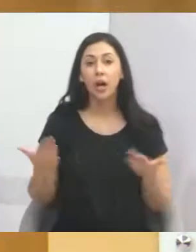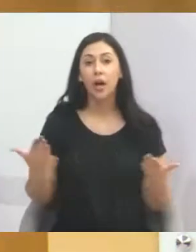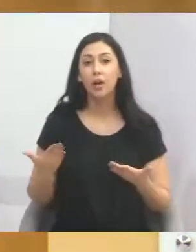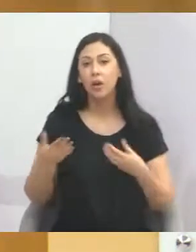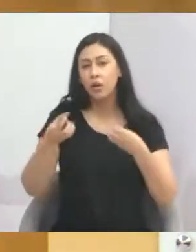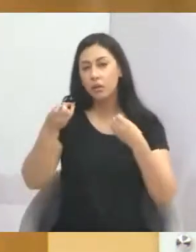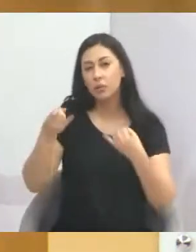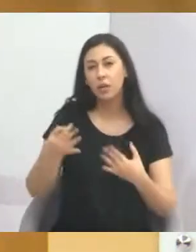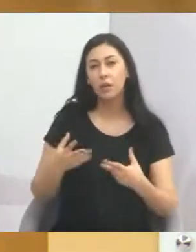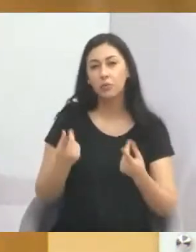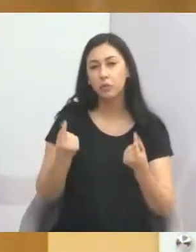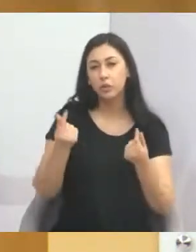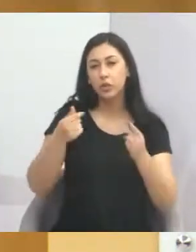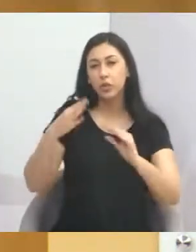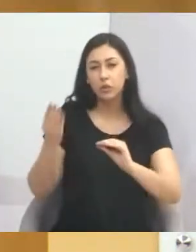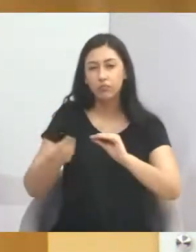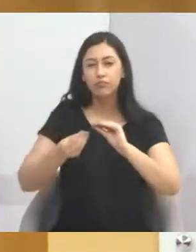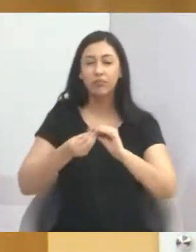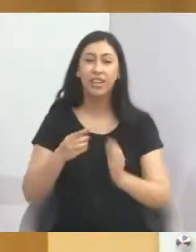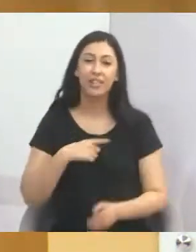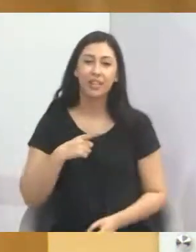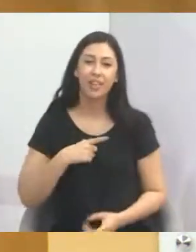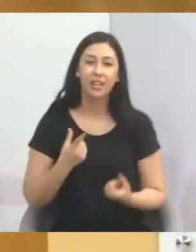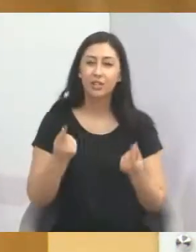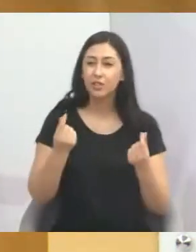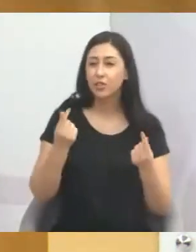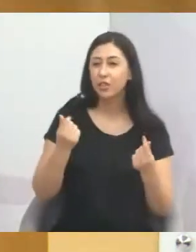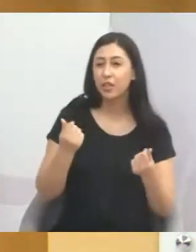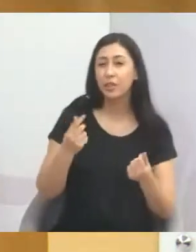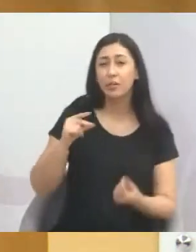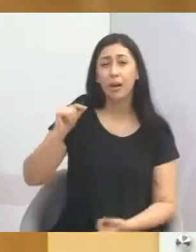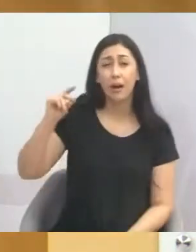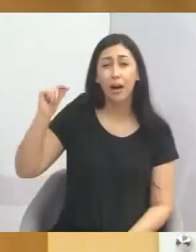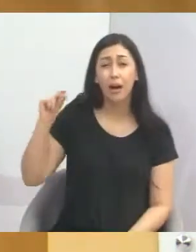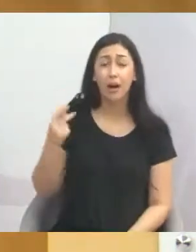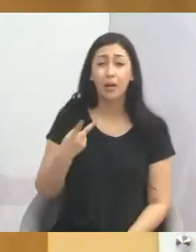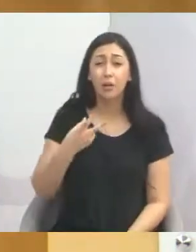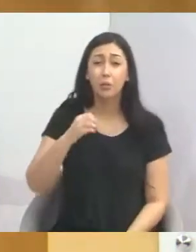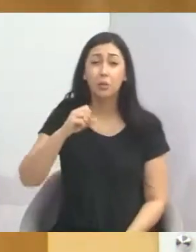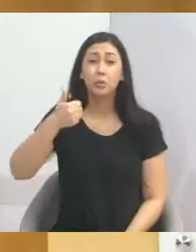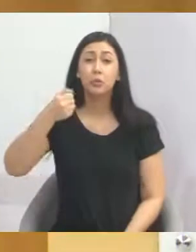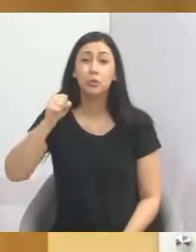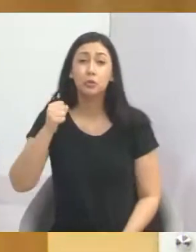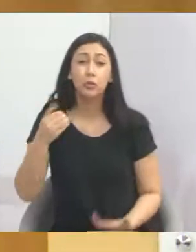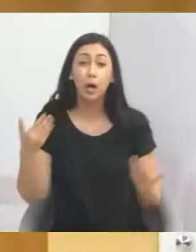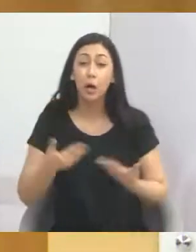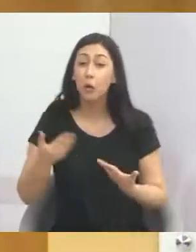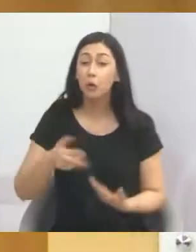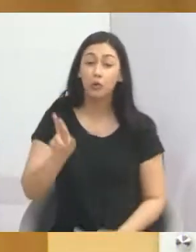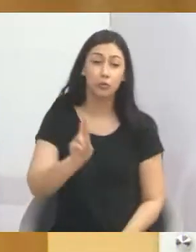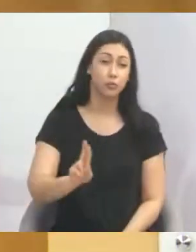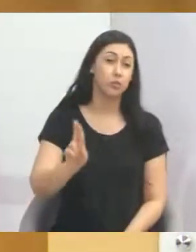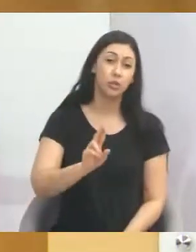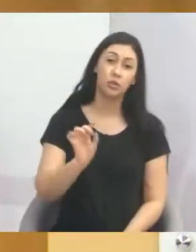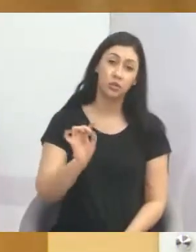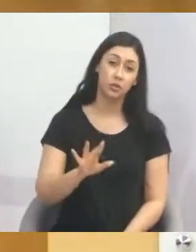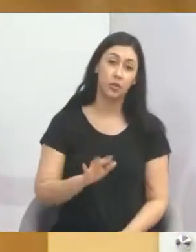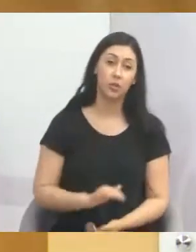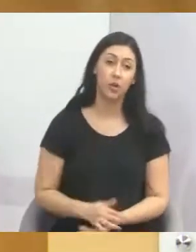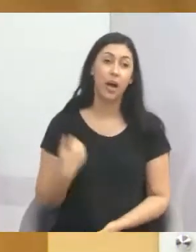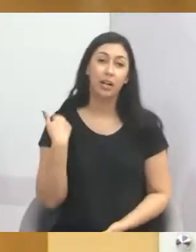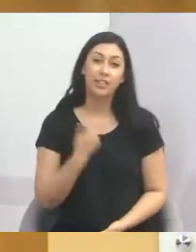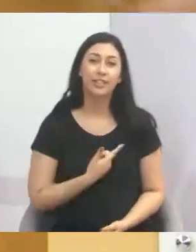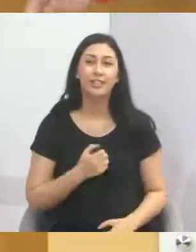das emendas aí, impositivas, tem emendas aí de 2018 que vai ser usada agora. Daqui a pouco a gente vai na comunidade com